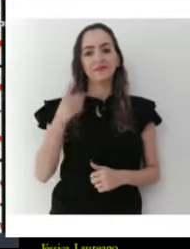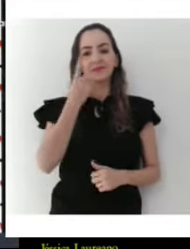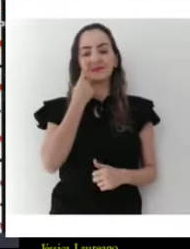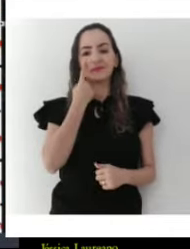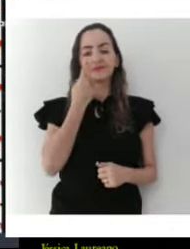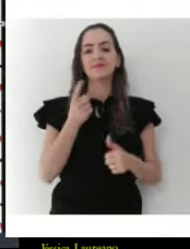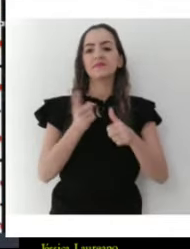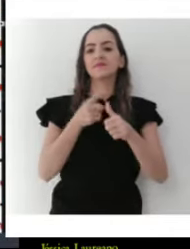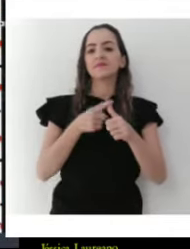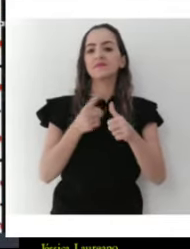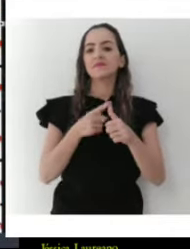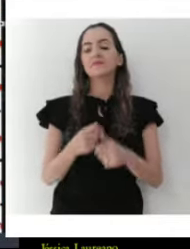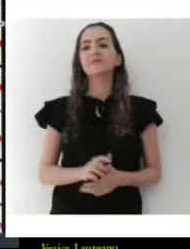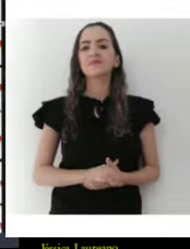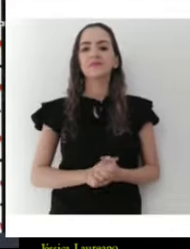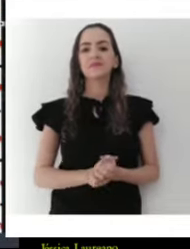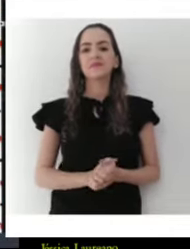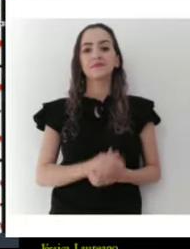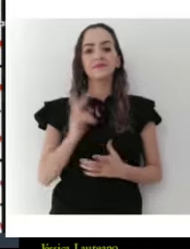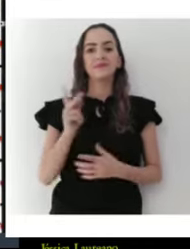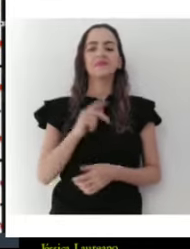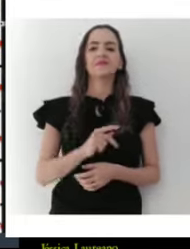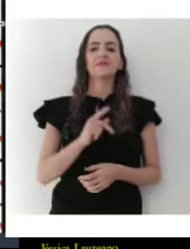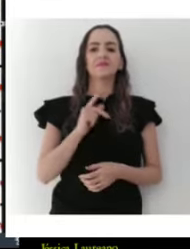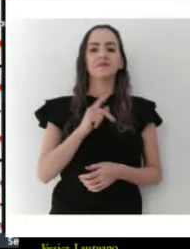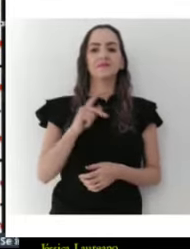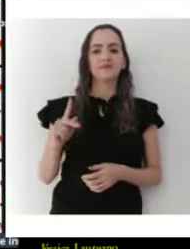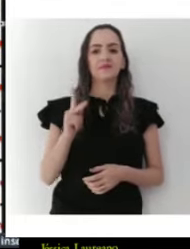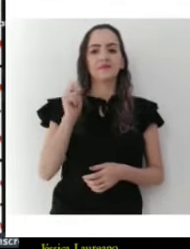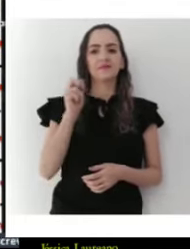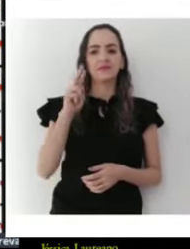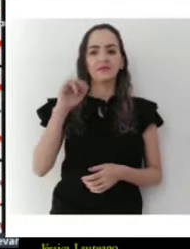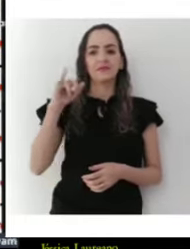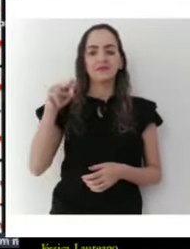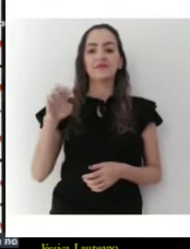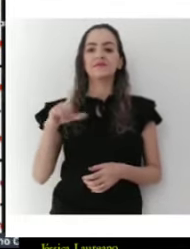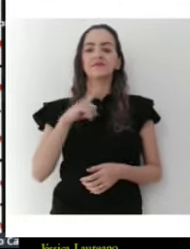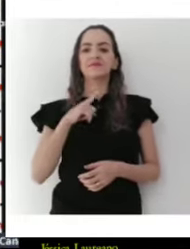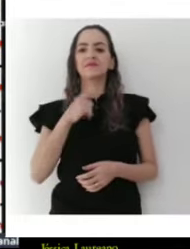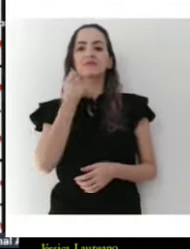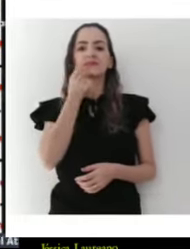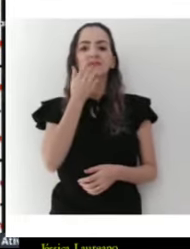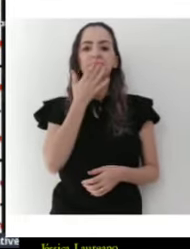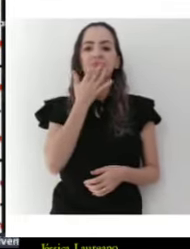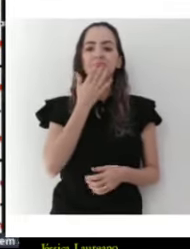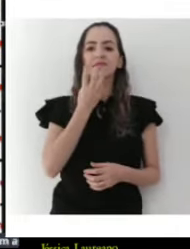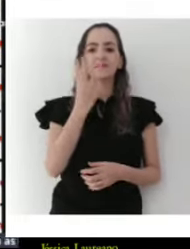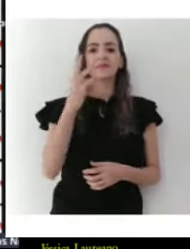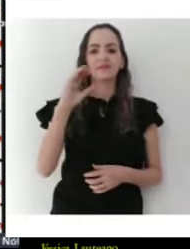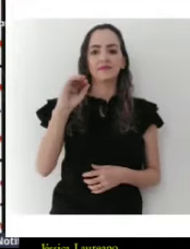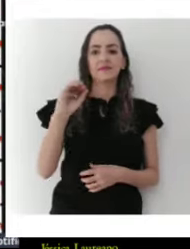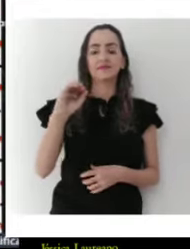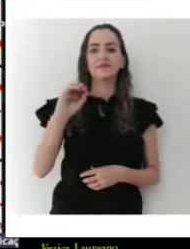primeiro problema? A professora Karine tem 30 lápis de colorir para dividir igualmente entre 5 crianças.